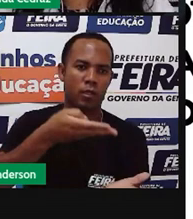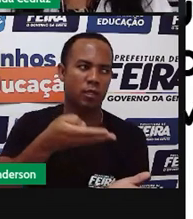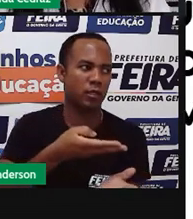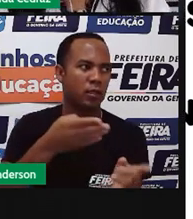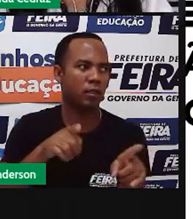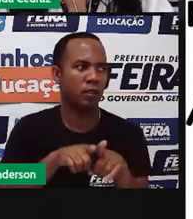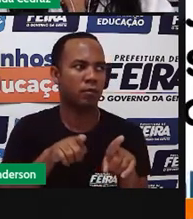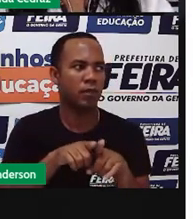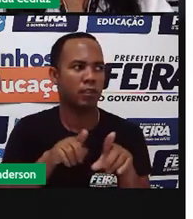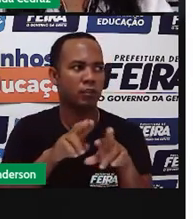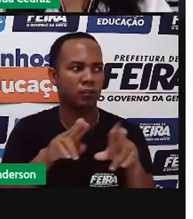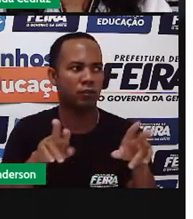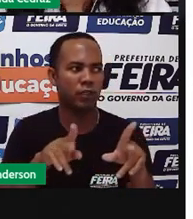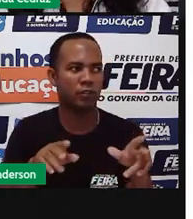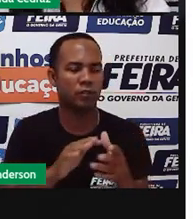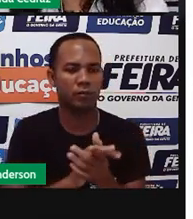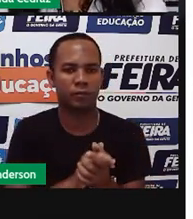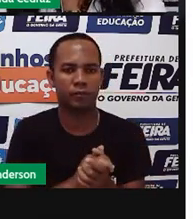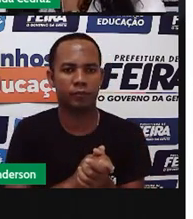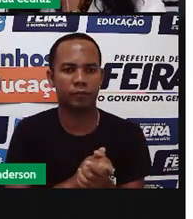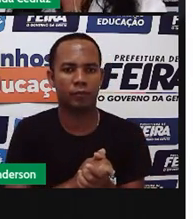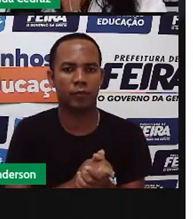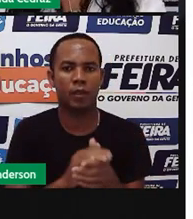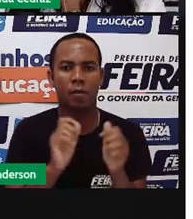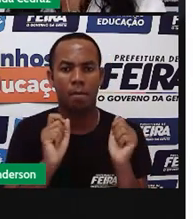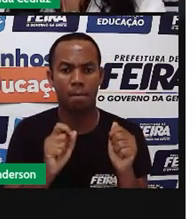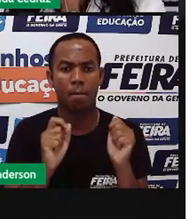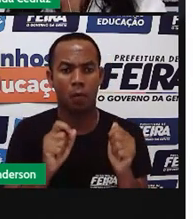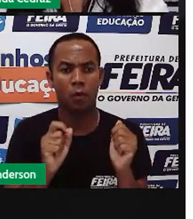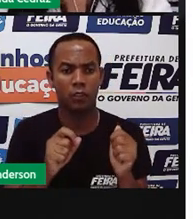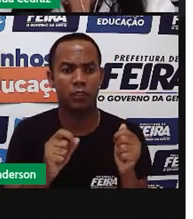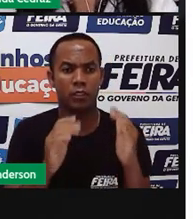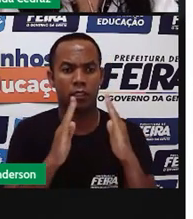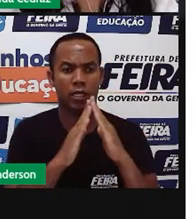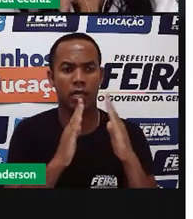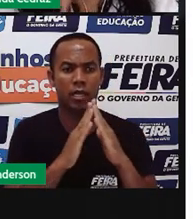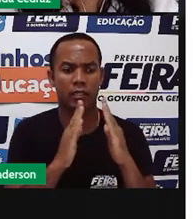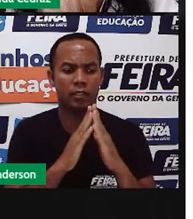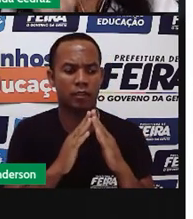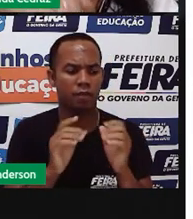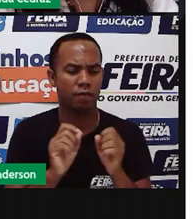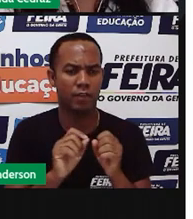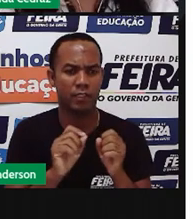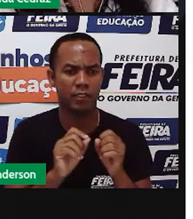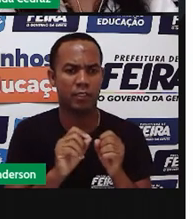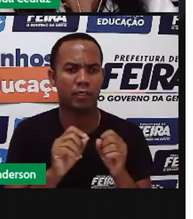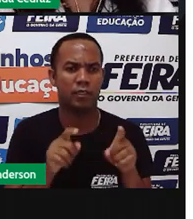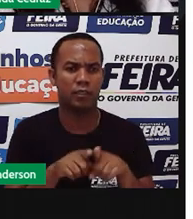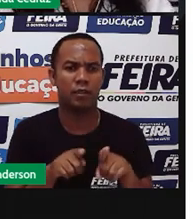etc. Então, que você possa fazer o teste em casa e depois volta